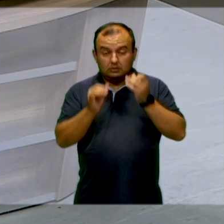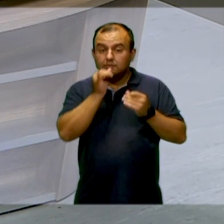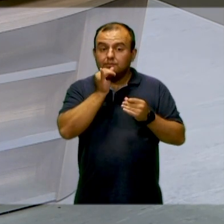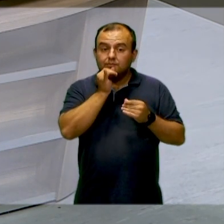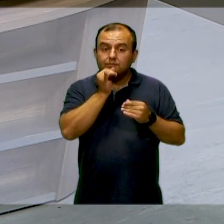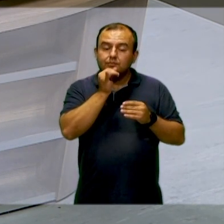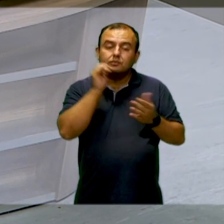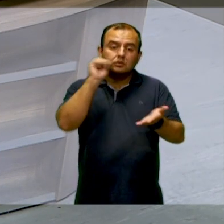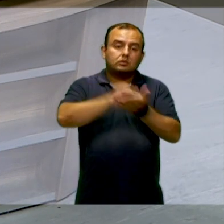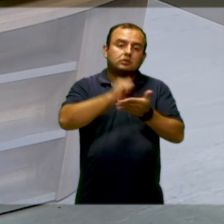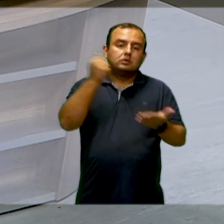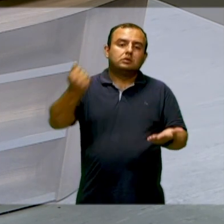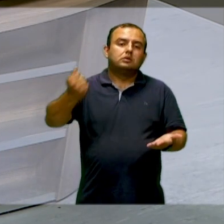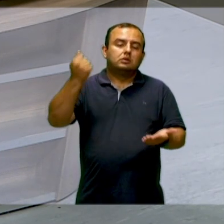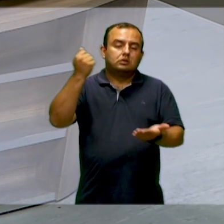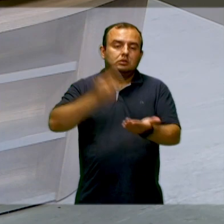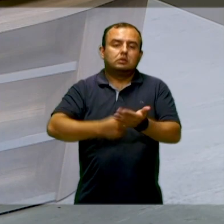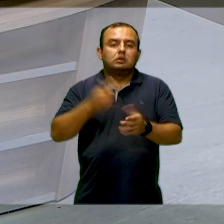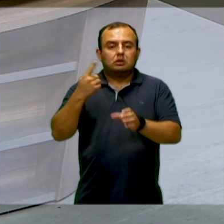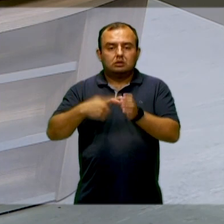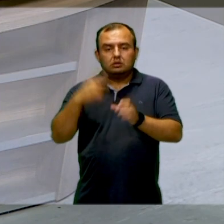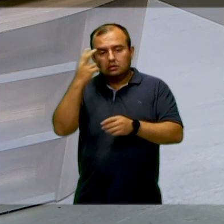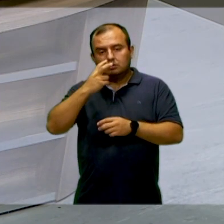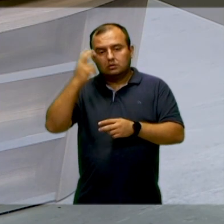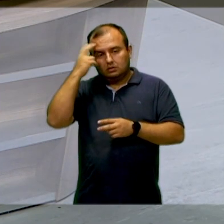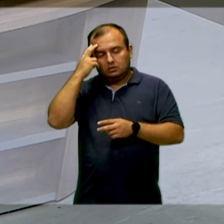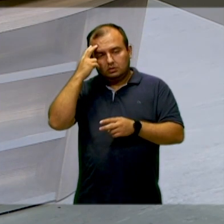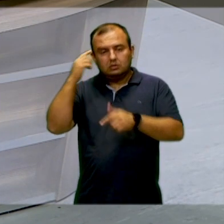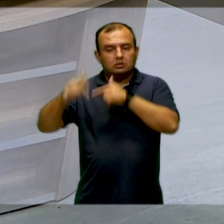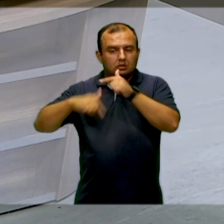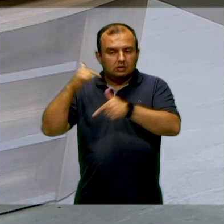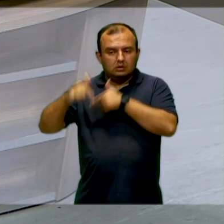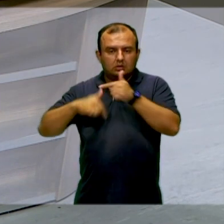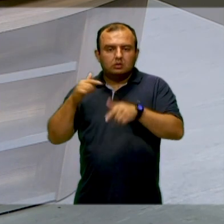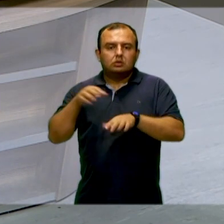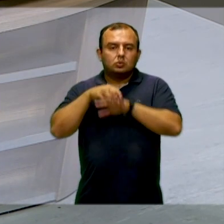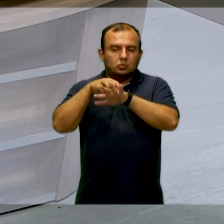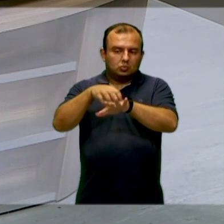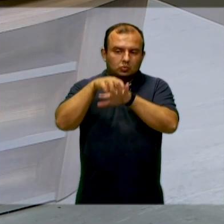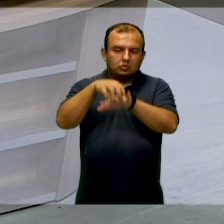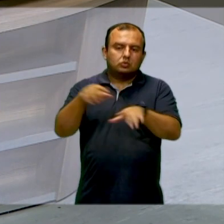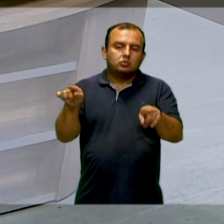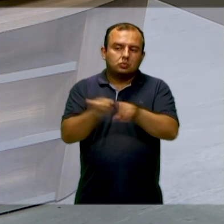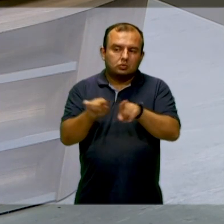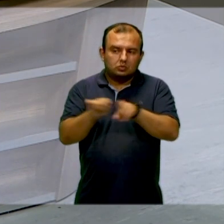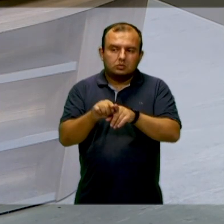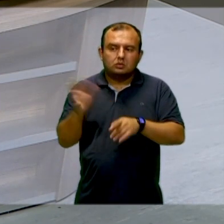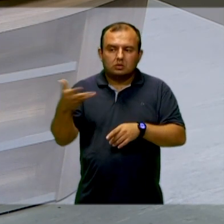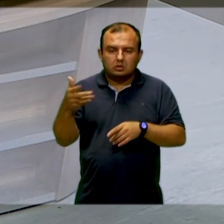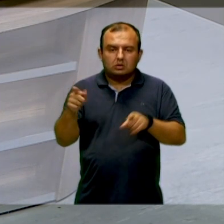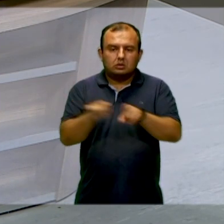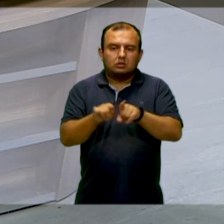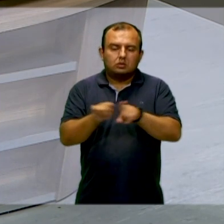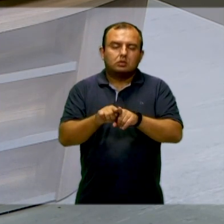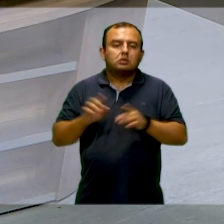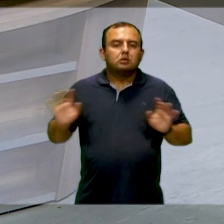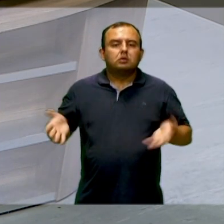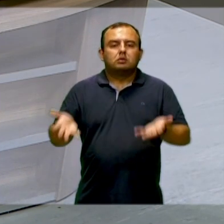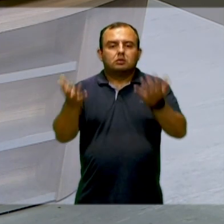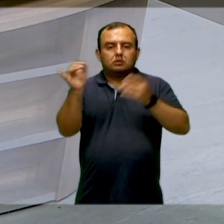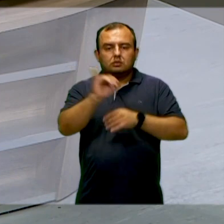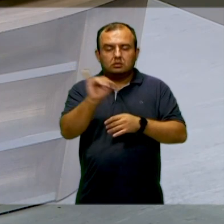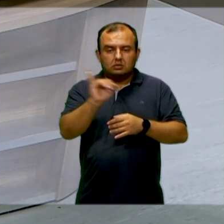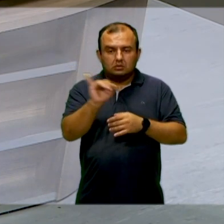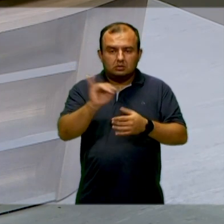semana... Essa questão de agendas da cidade mesmo, com a cultura, trabalhando com o turismo para para agilizar isso e para promover